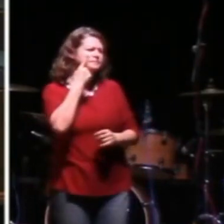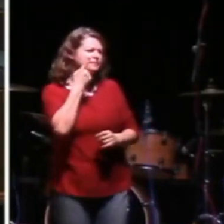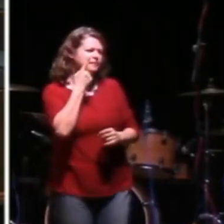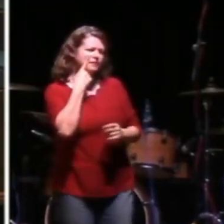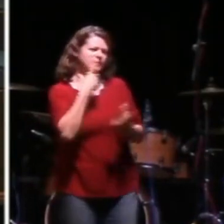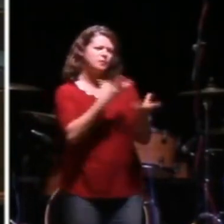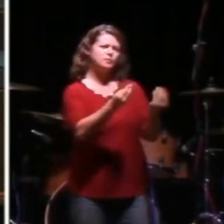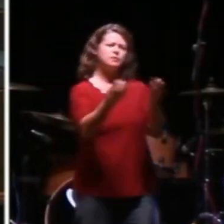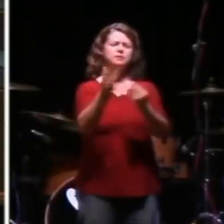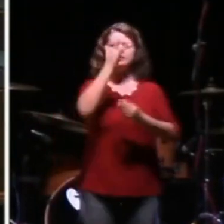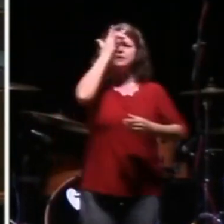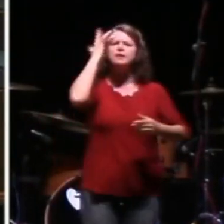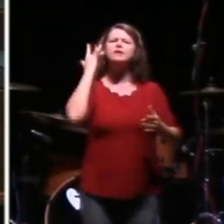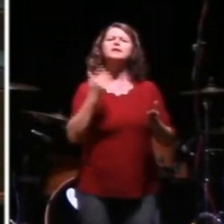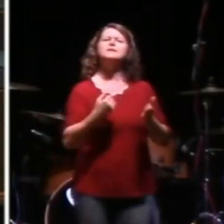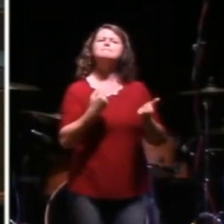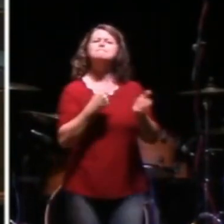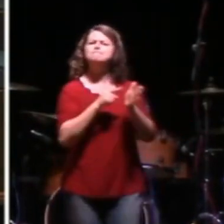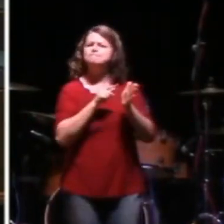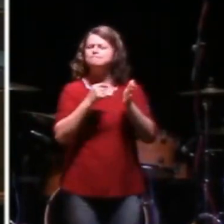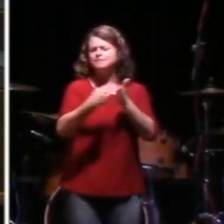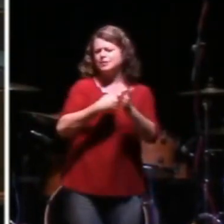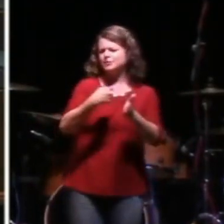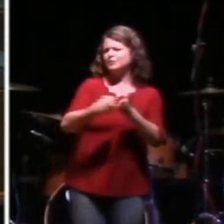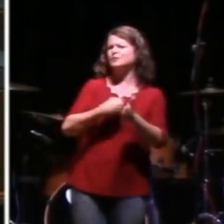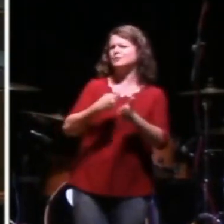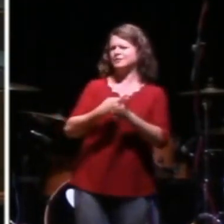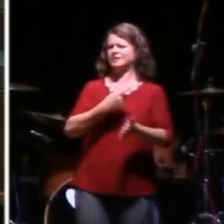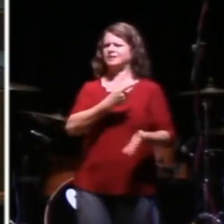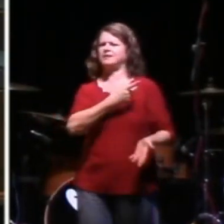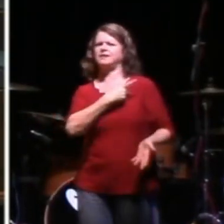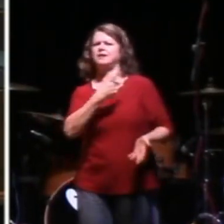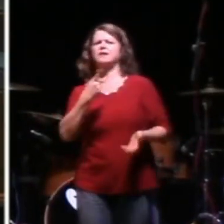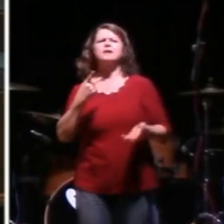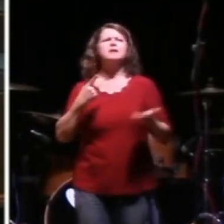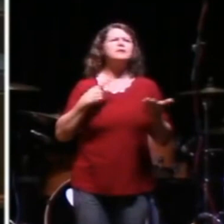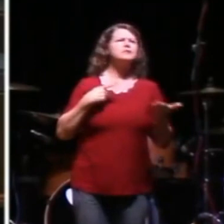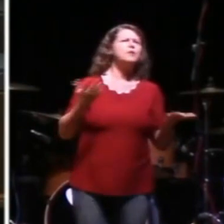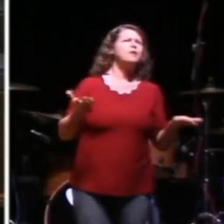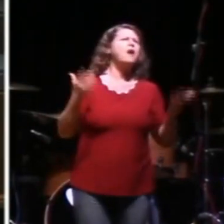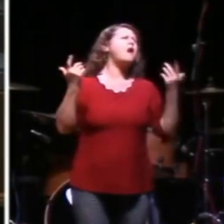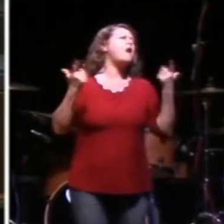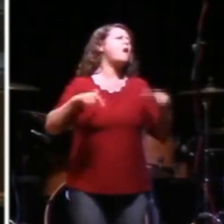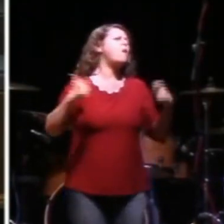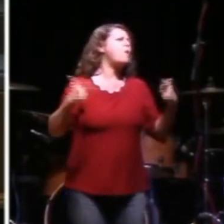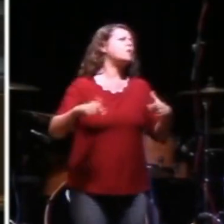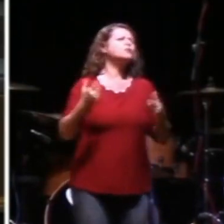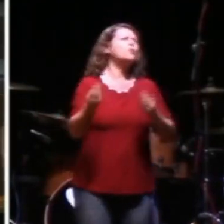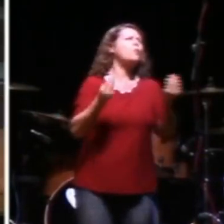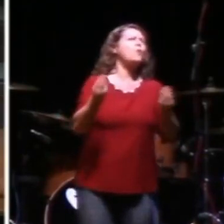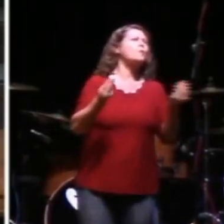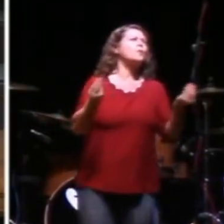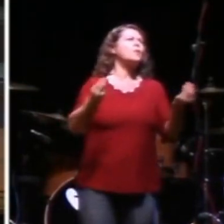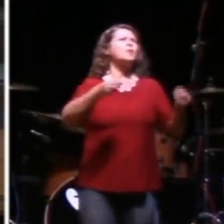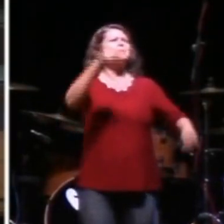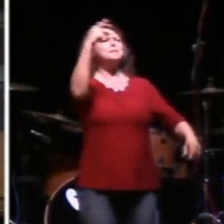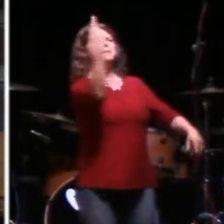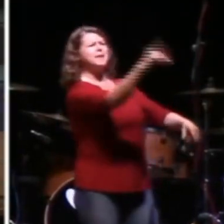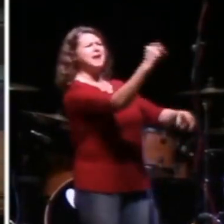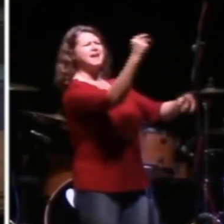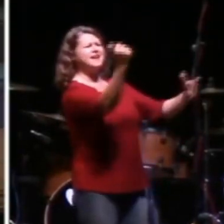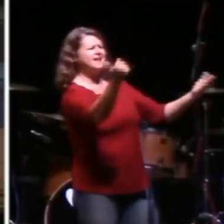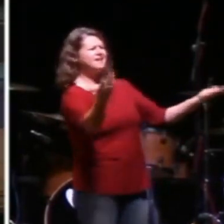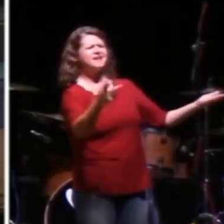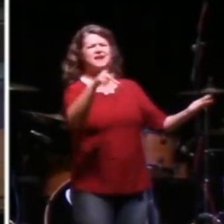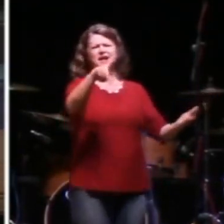nós falamos um pouquinho sobre isso no domingo retrasado sobre da onde e de onde vêm as pragas é interessante